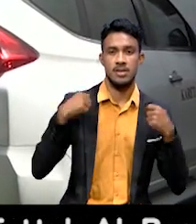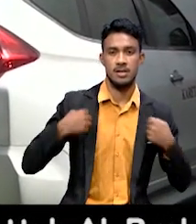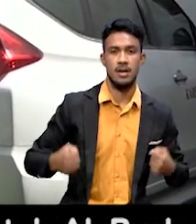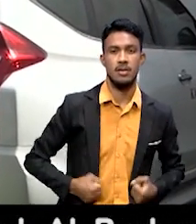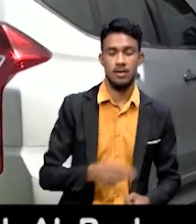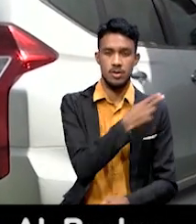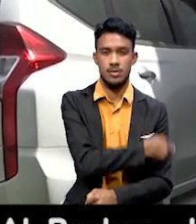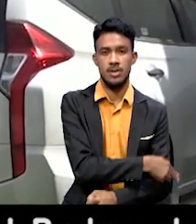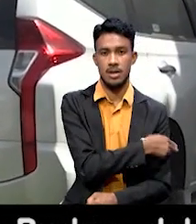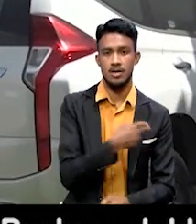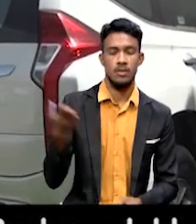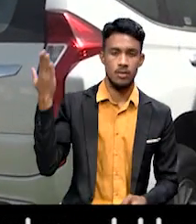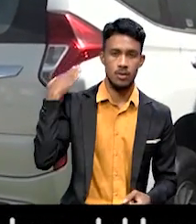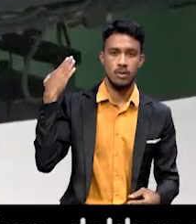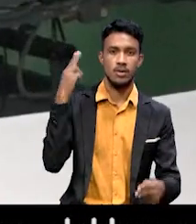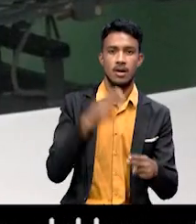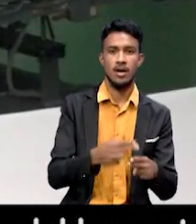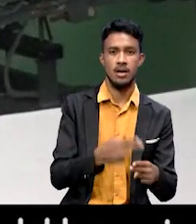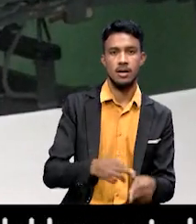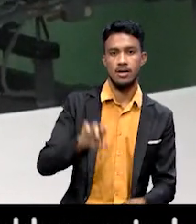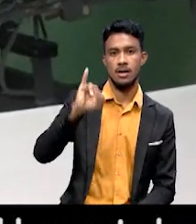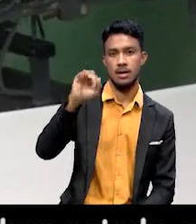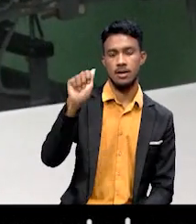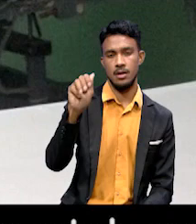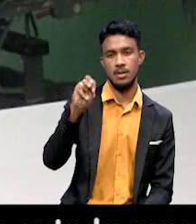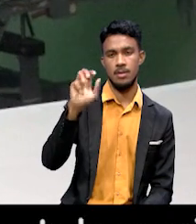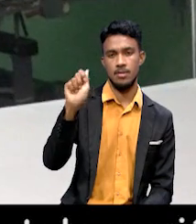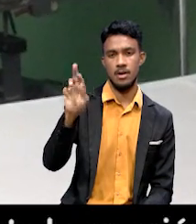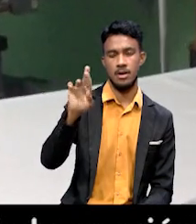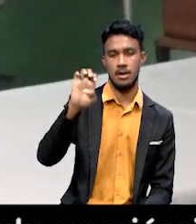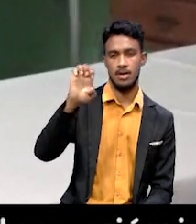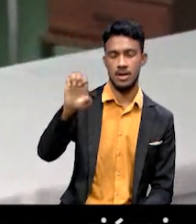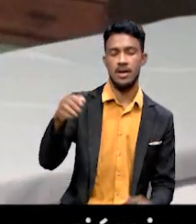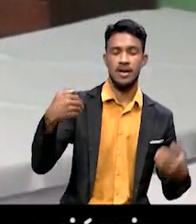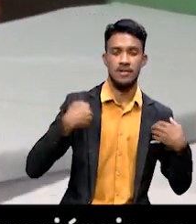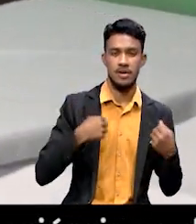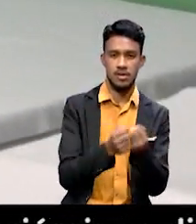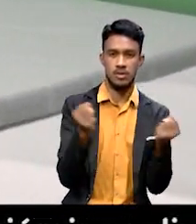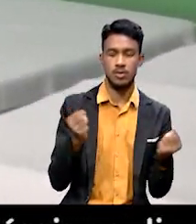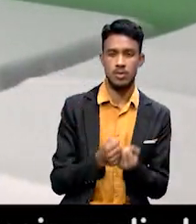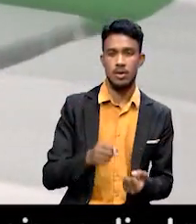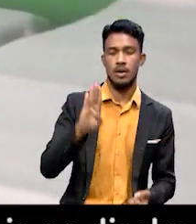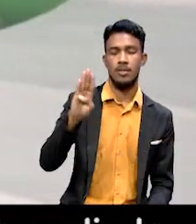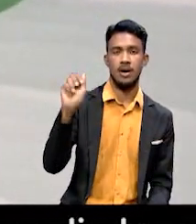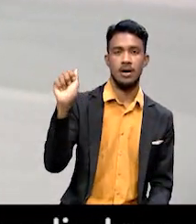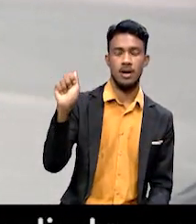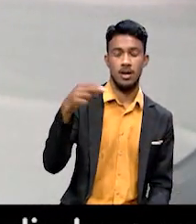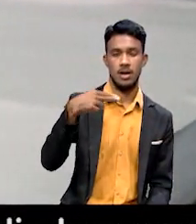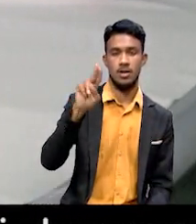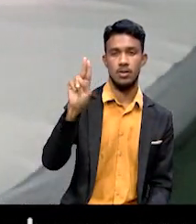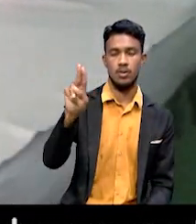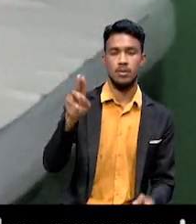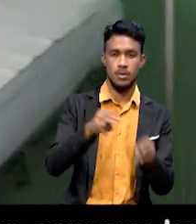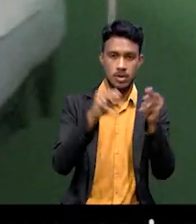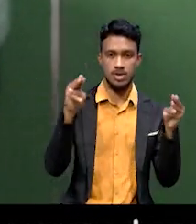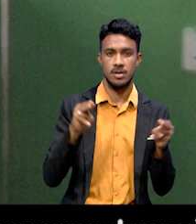né? Hanaran Hospital Ria Mare, nebe localija iha suku bahu posto administrativo Baucau Vila, município